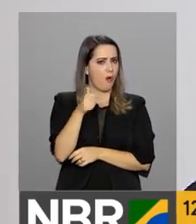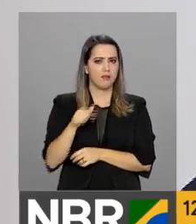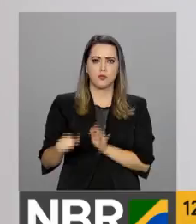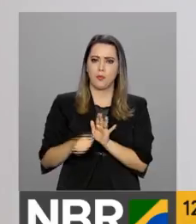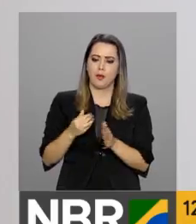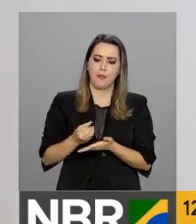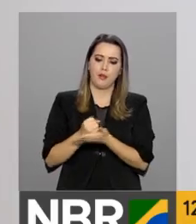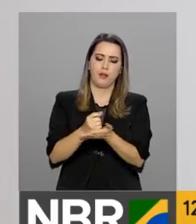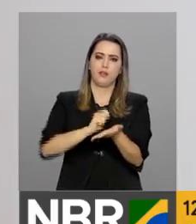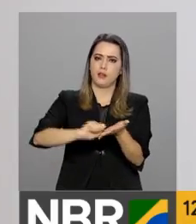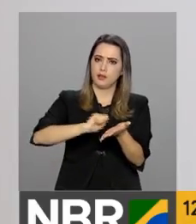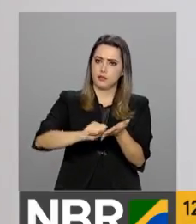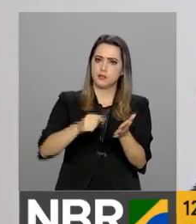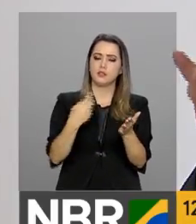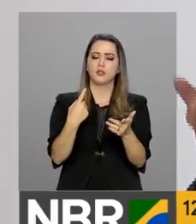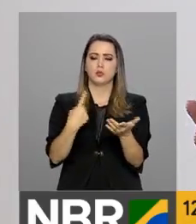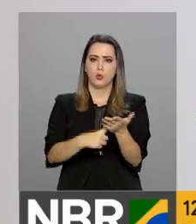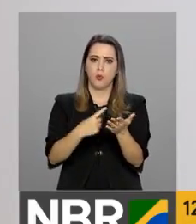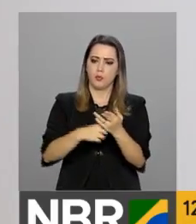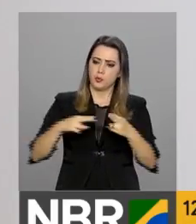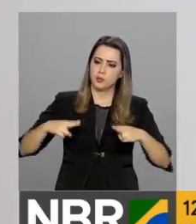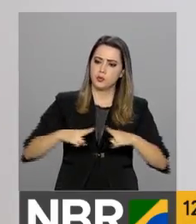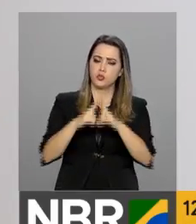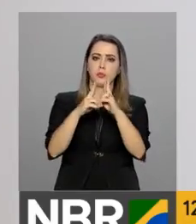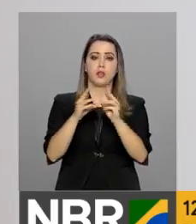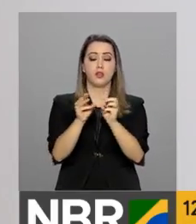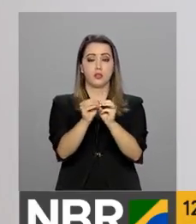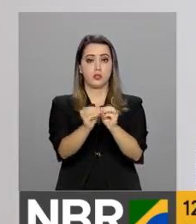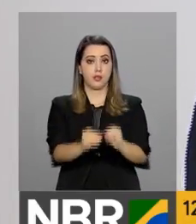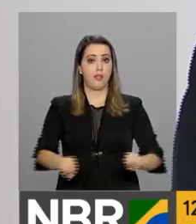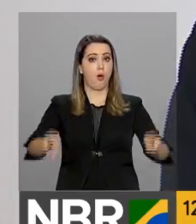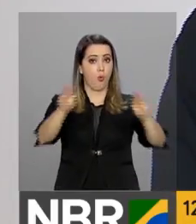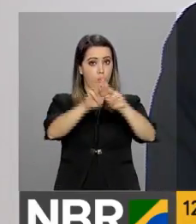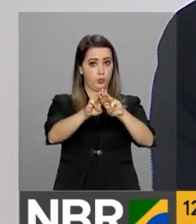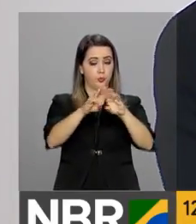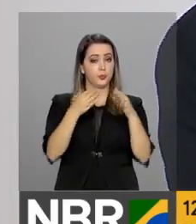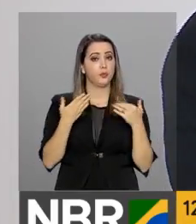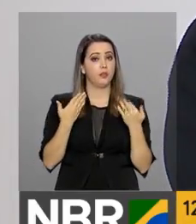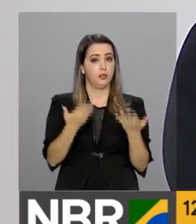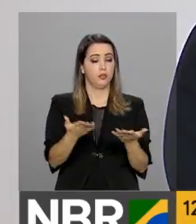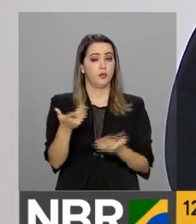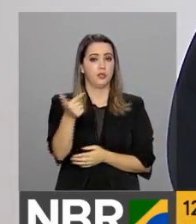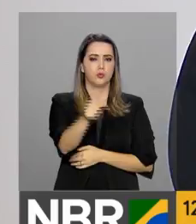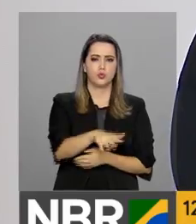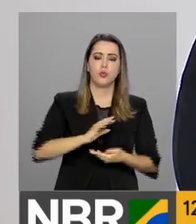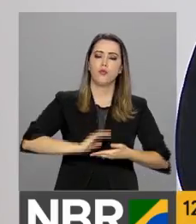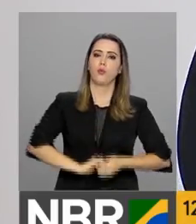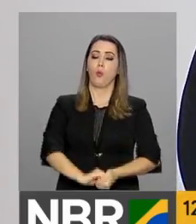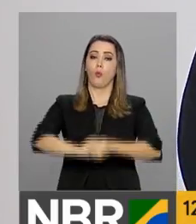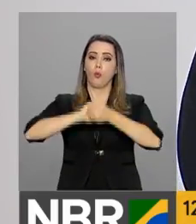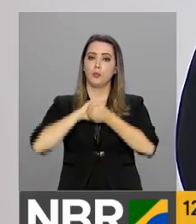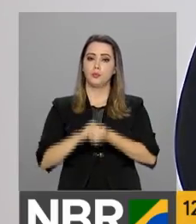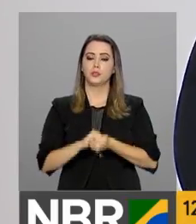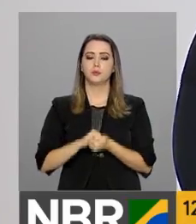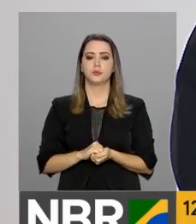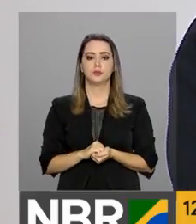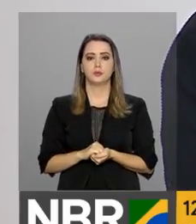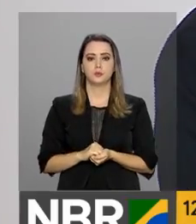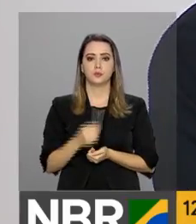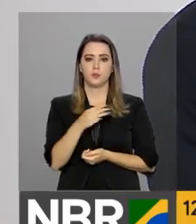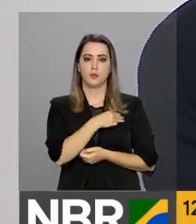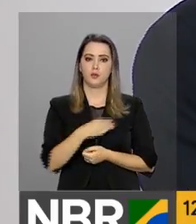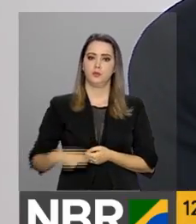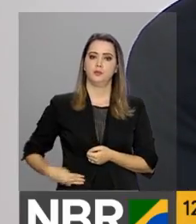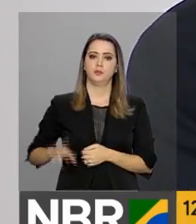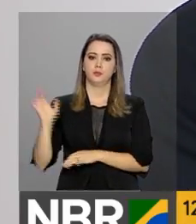a assinatura do acordo de paris a onu então eu quero mais uma vez complementar o que